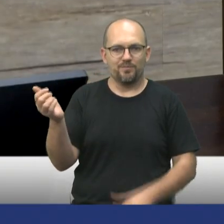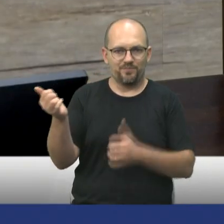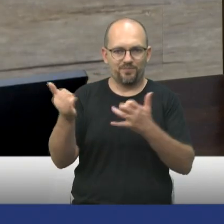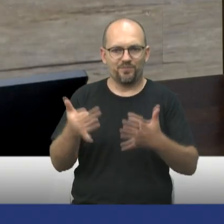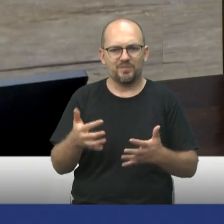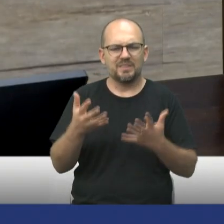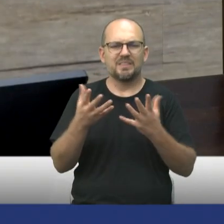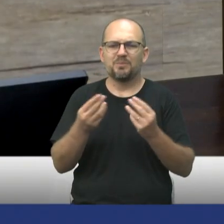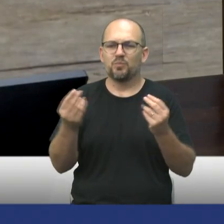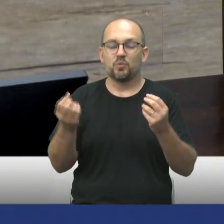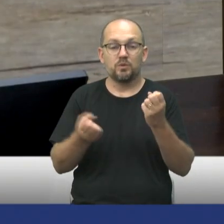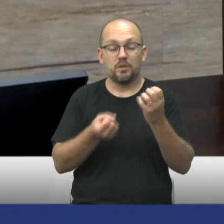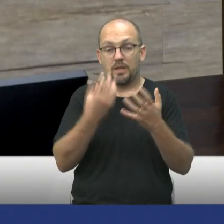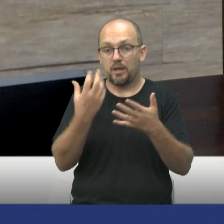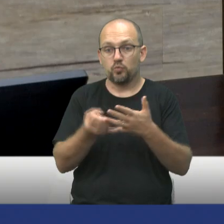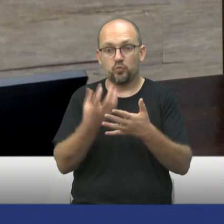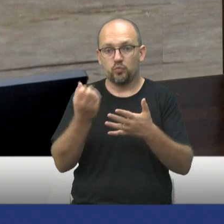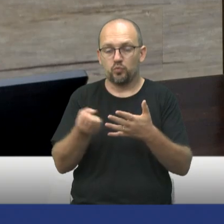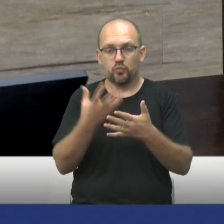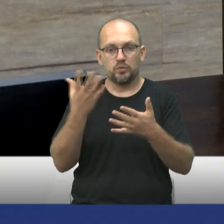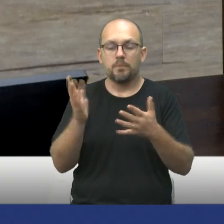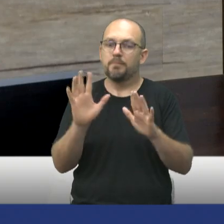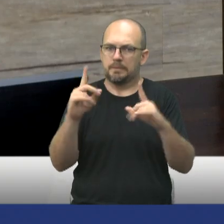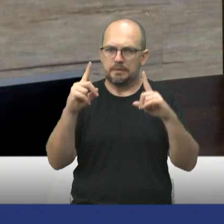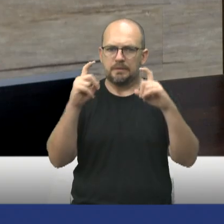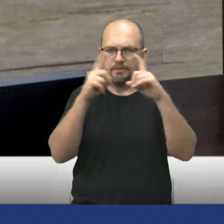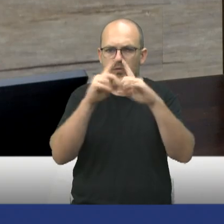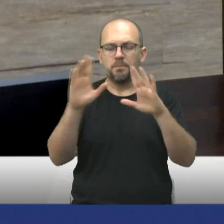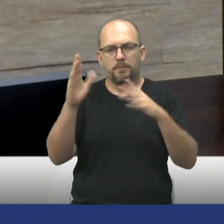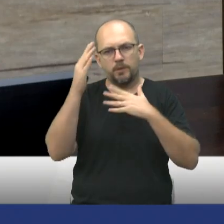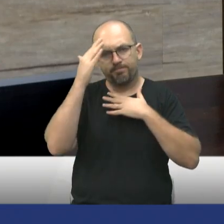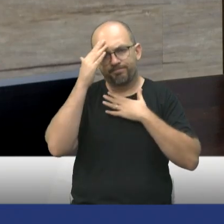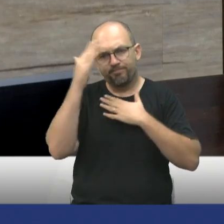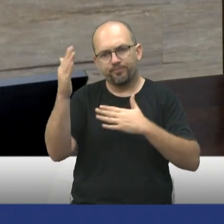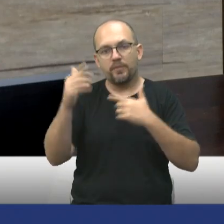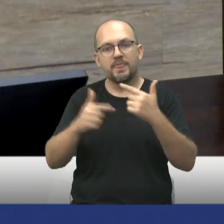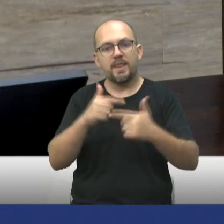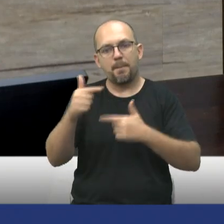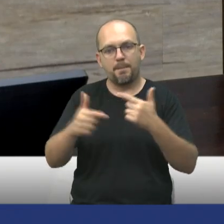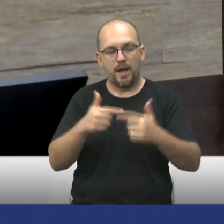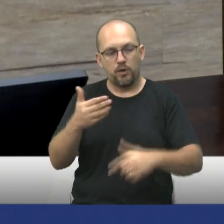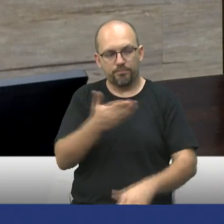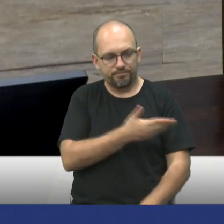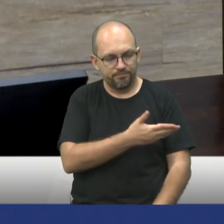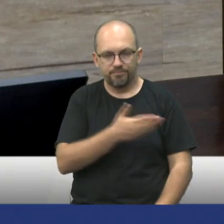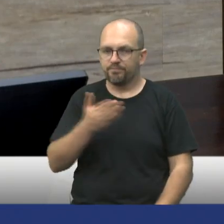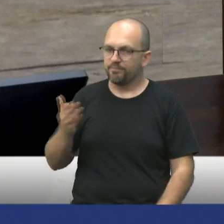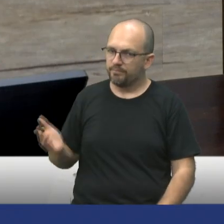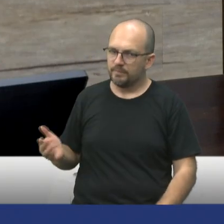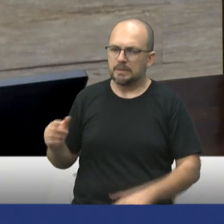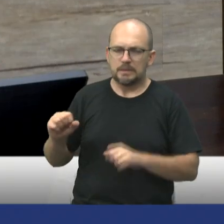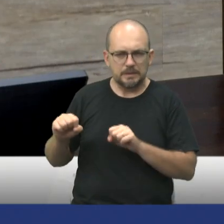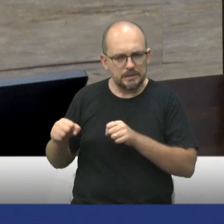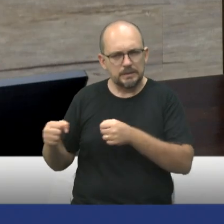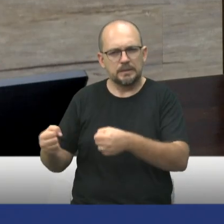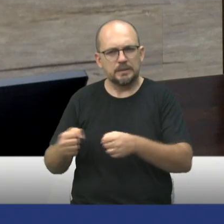são muitos números, mas muito difícil, né? Agradeço o trabalho delas, que ficaram aí, se